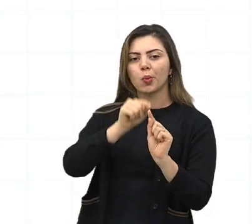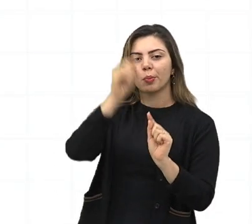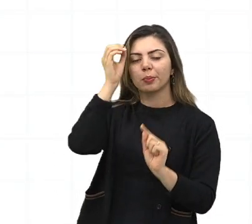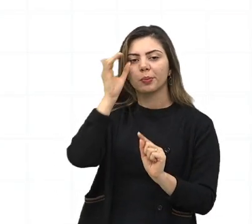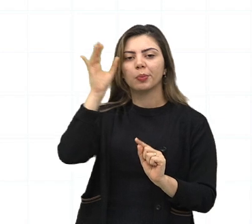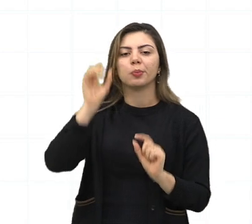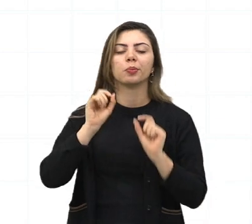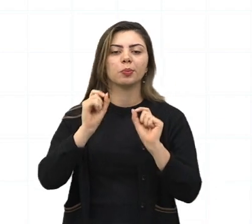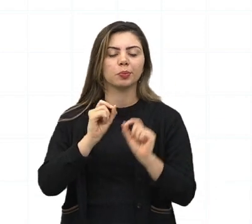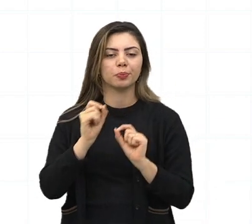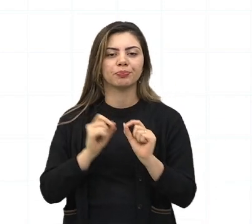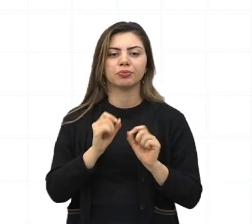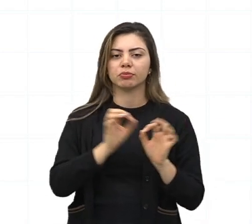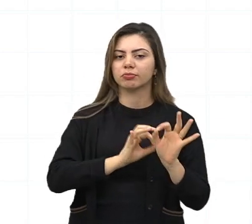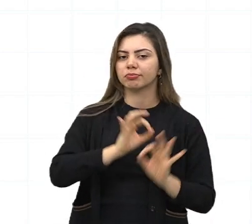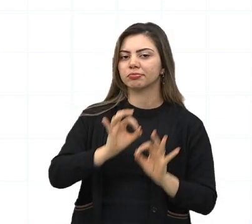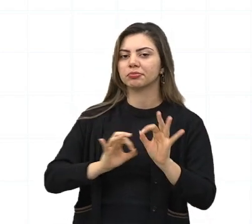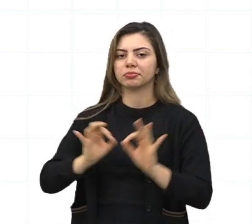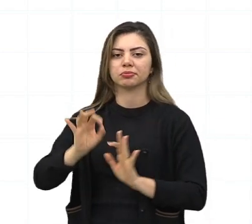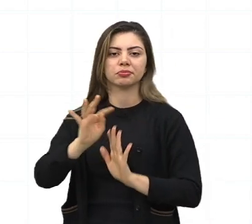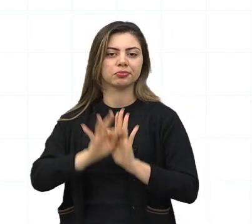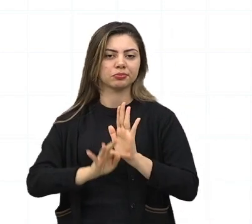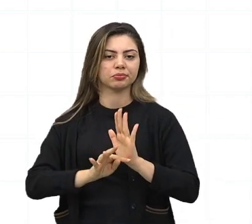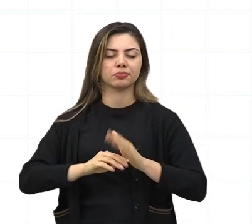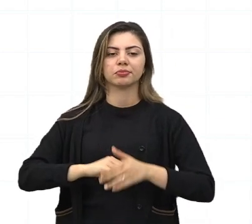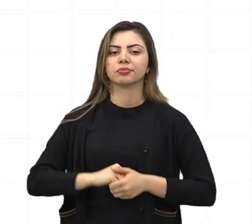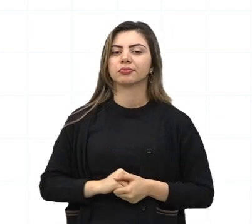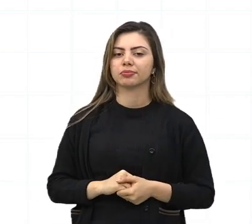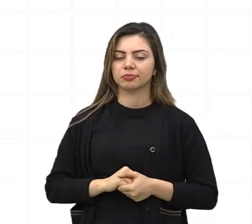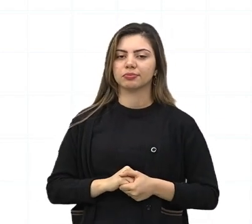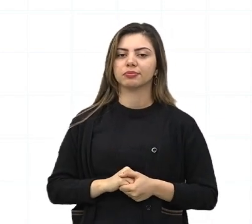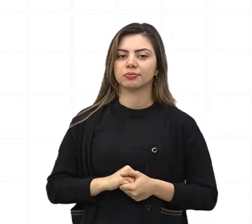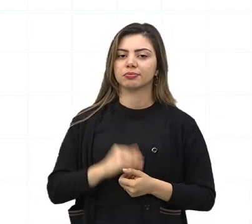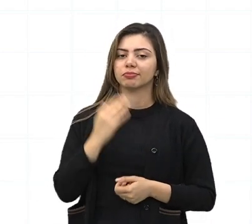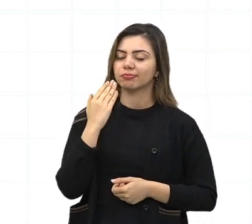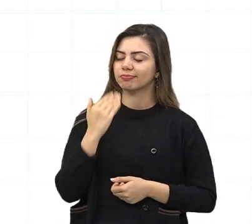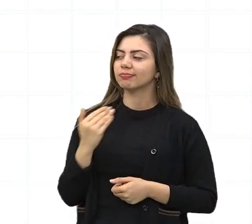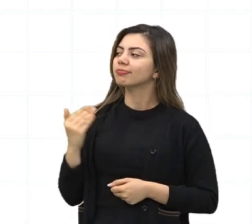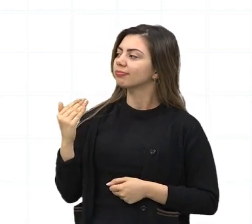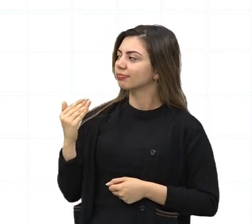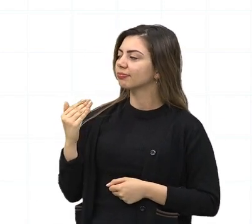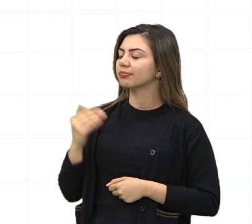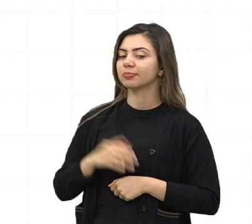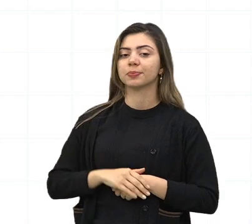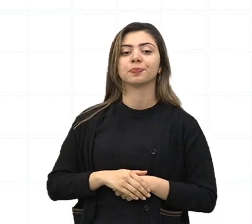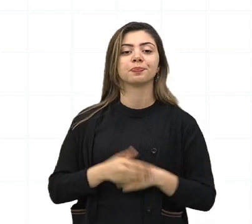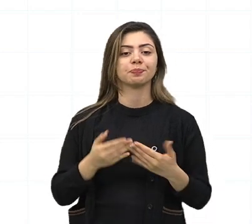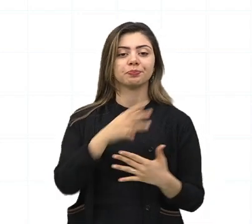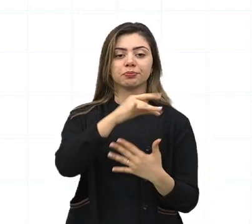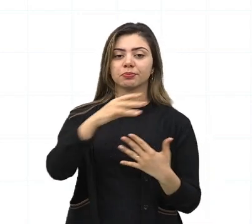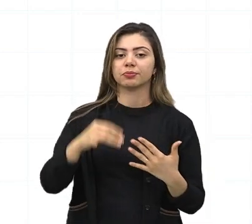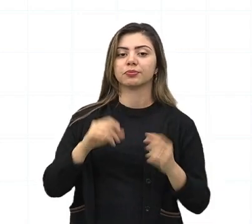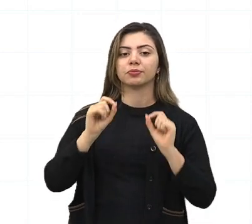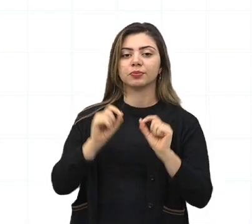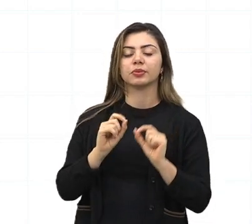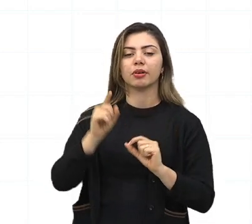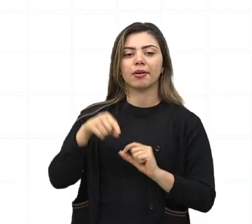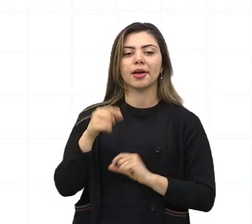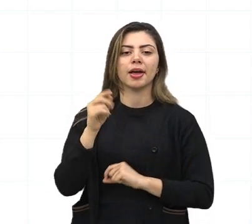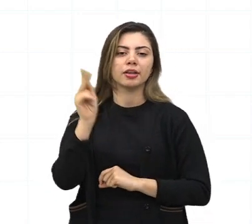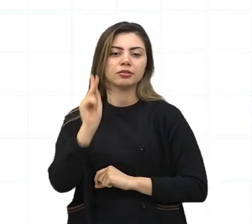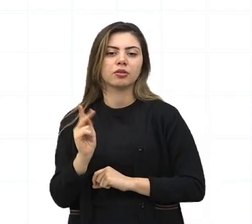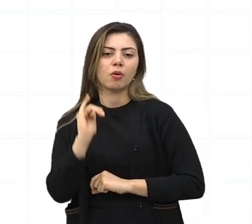58, objeto de conhecimento, construção da textualidade, com